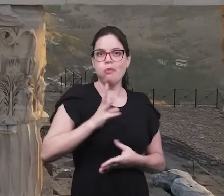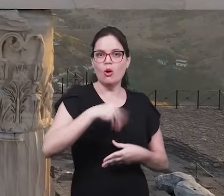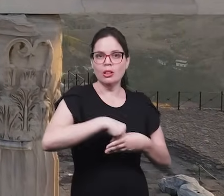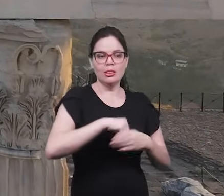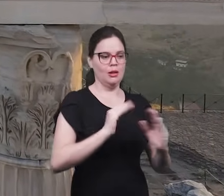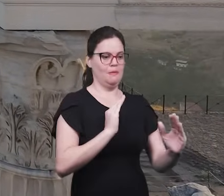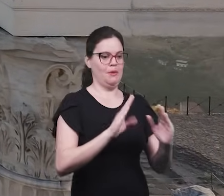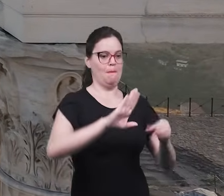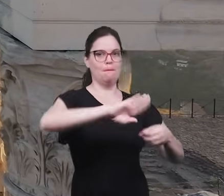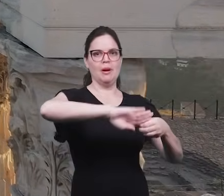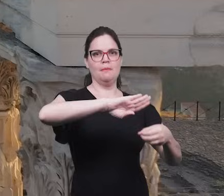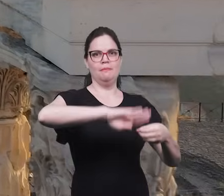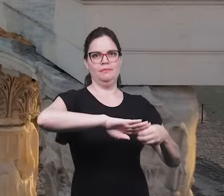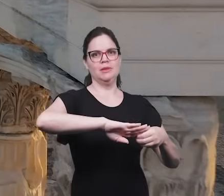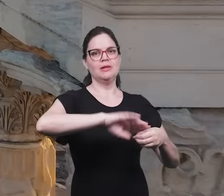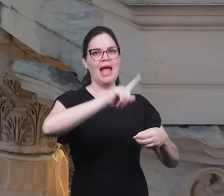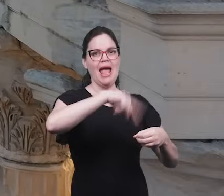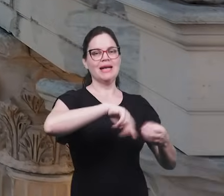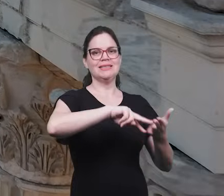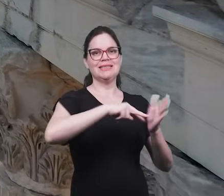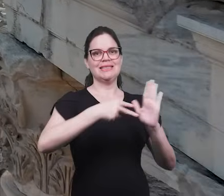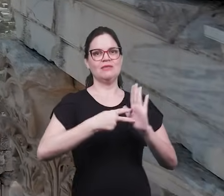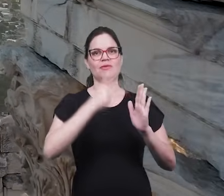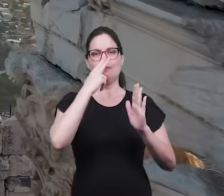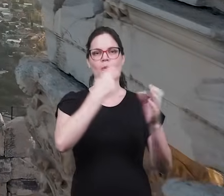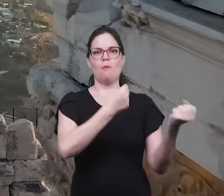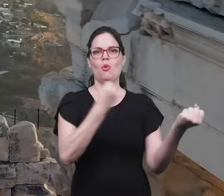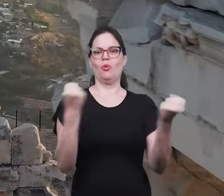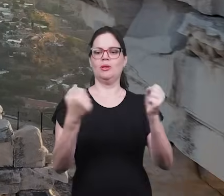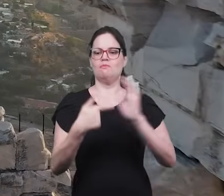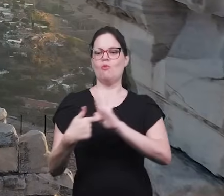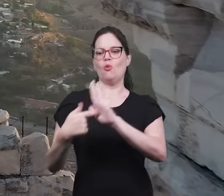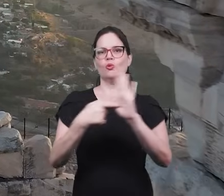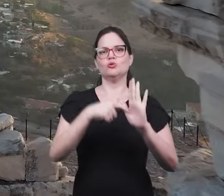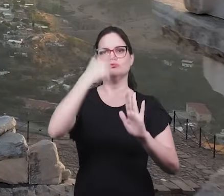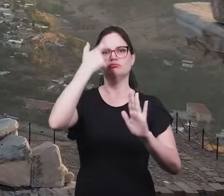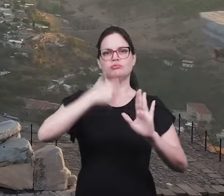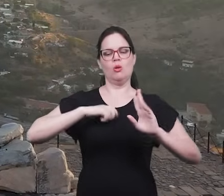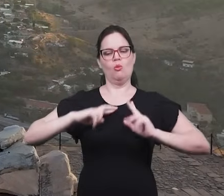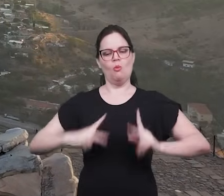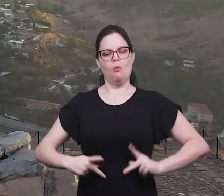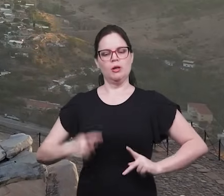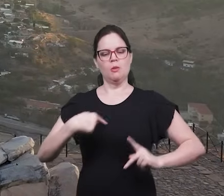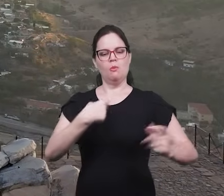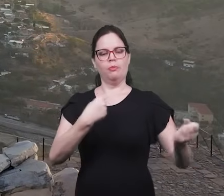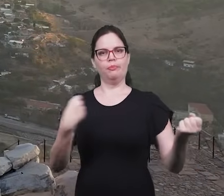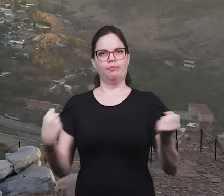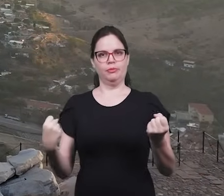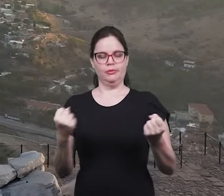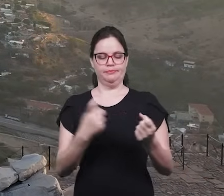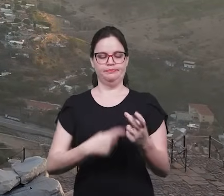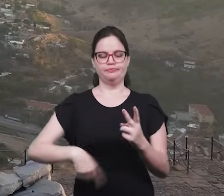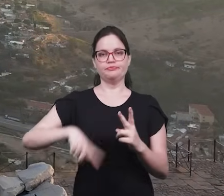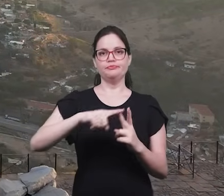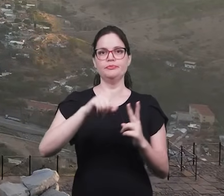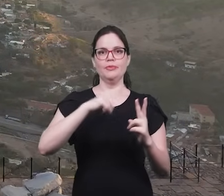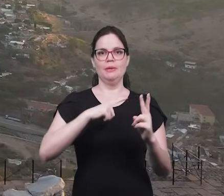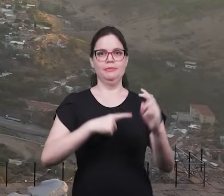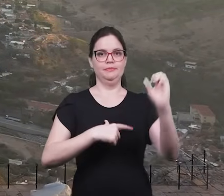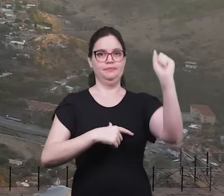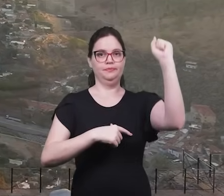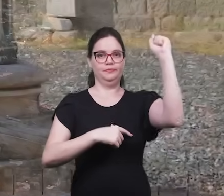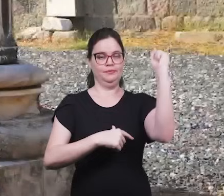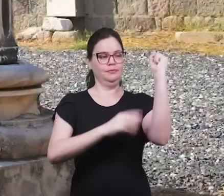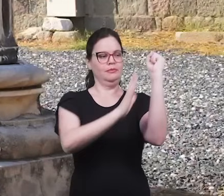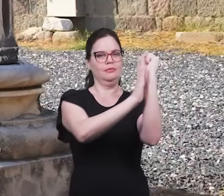homem. Em seguida veio o Império Greco-Macedônio. O que o Greco-Macedônio fazia?